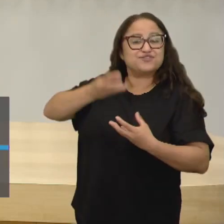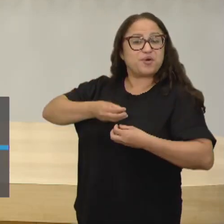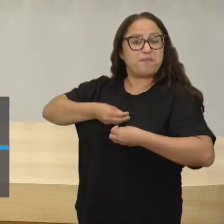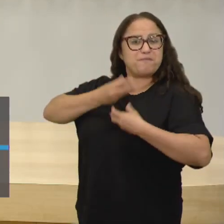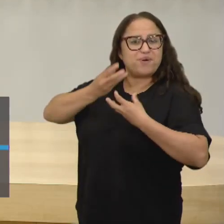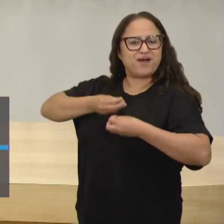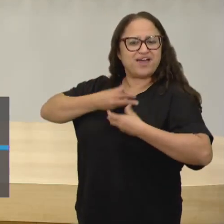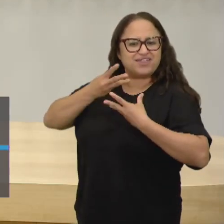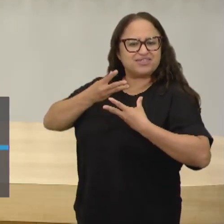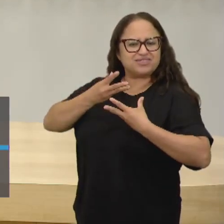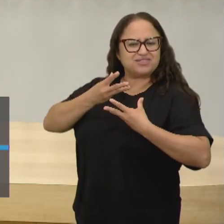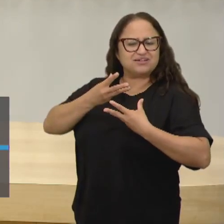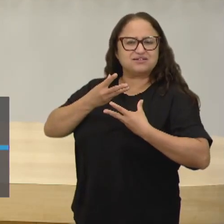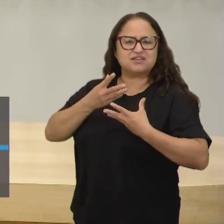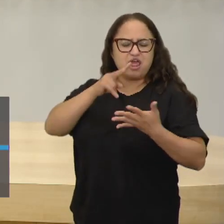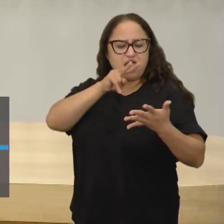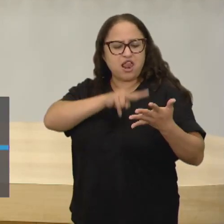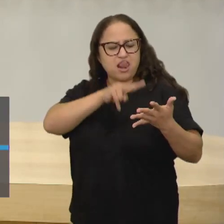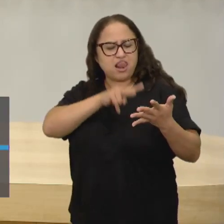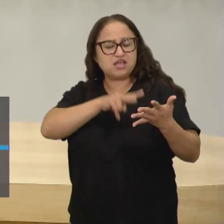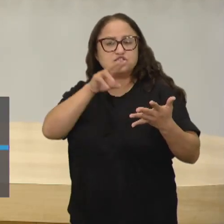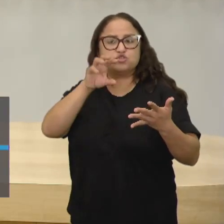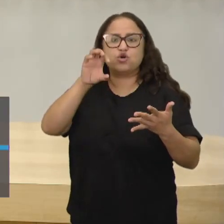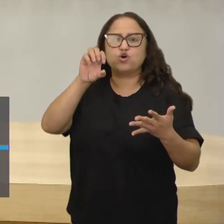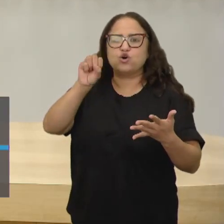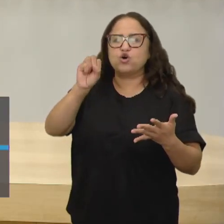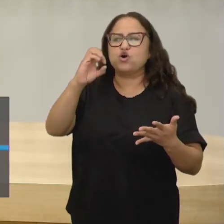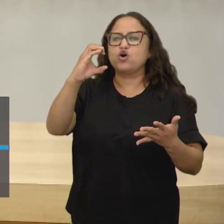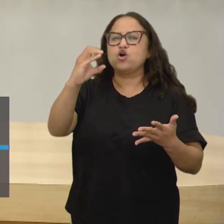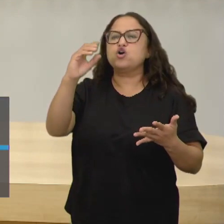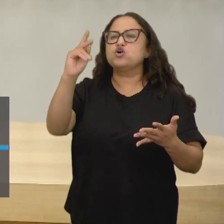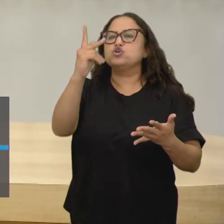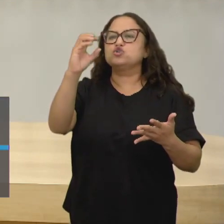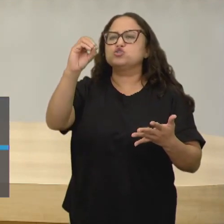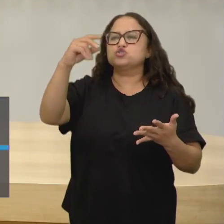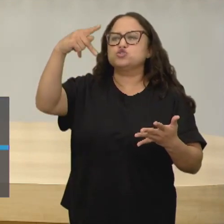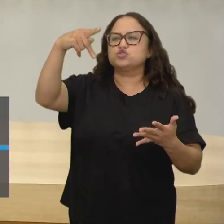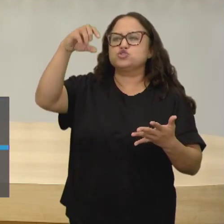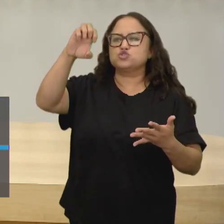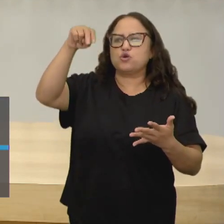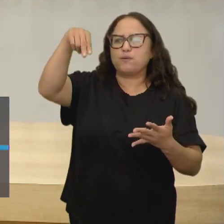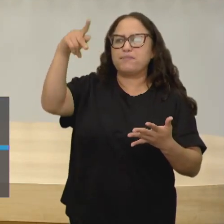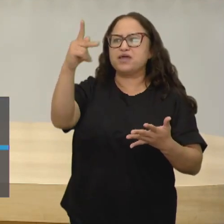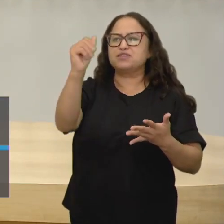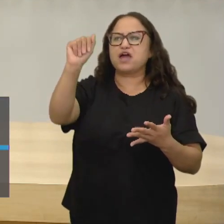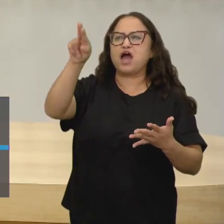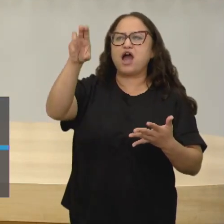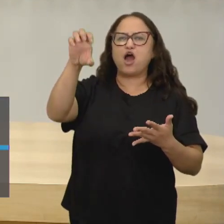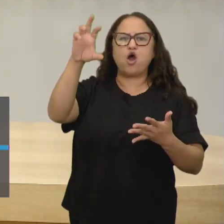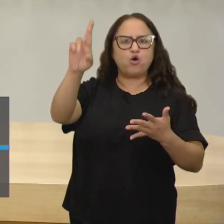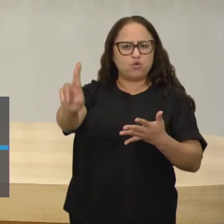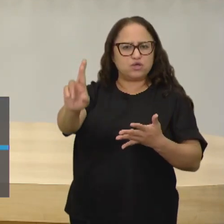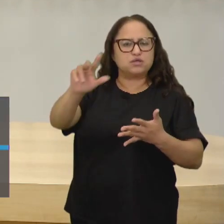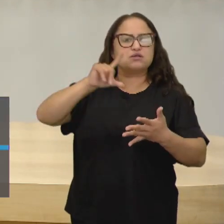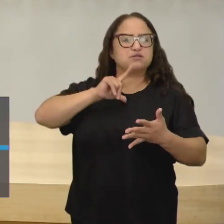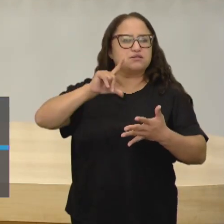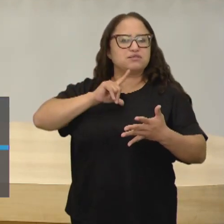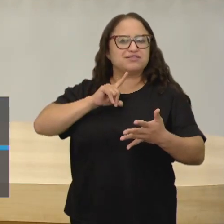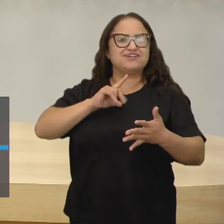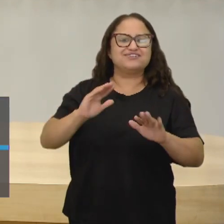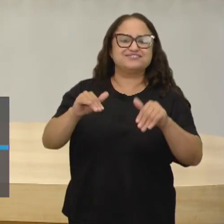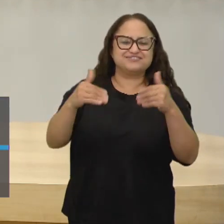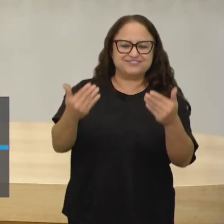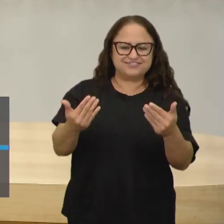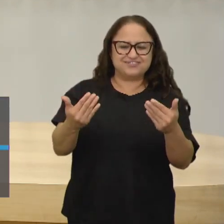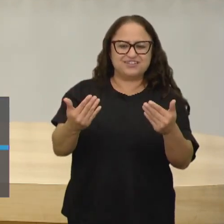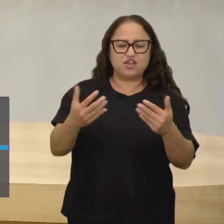Ele foi um grande leitor de Schopenhauer, que também é um filósofo muito conhecido pela sua habilidade com as palavras, pela